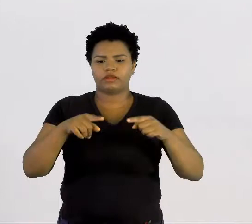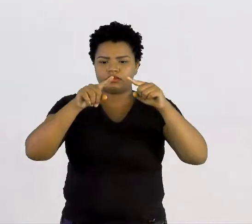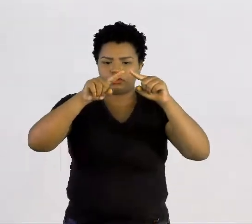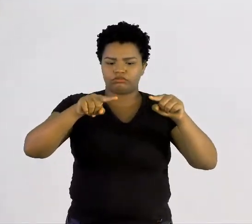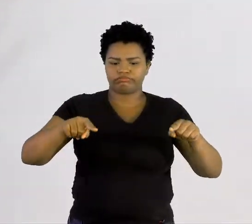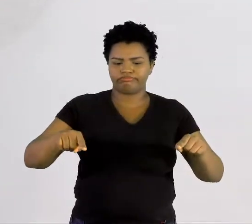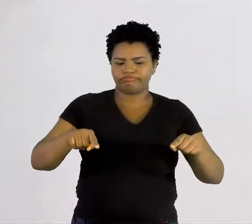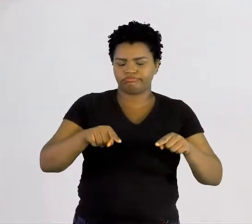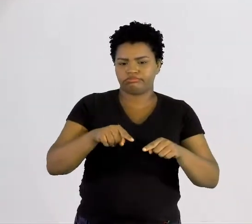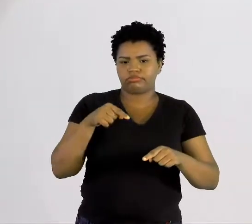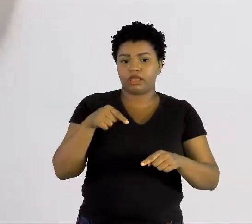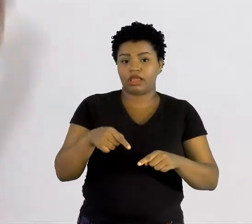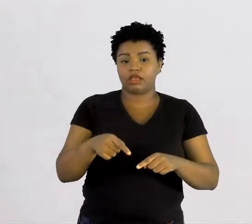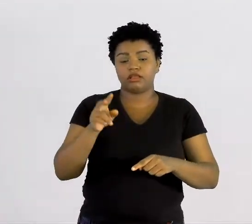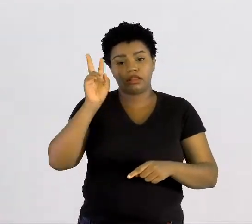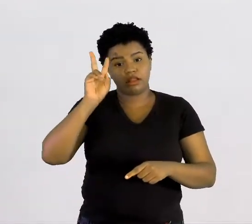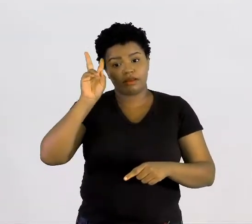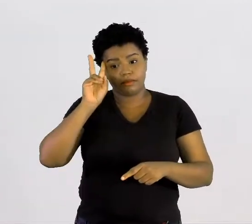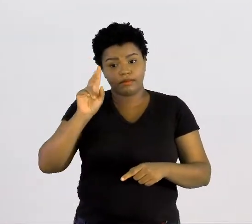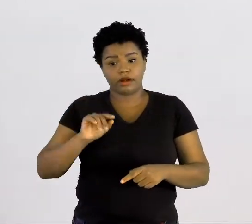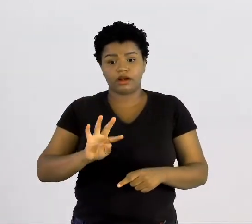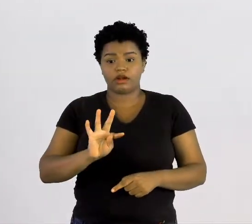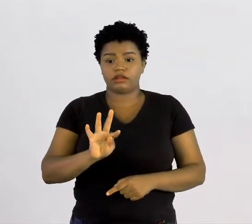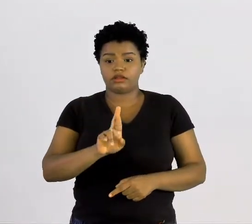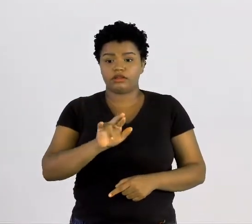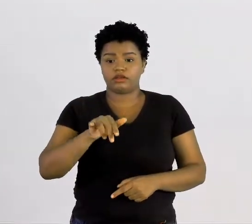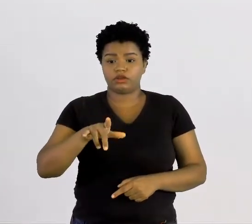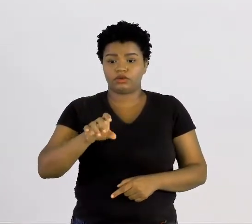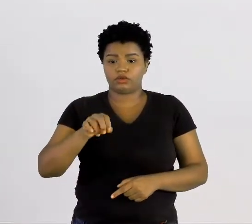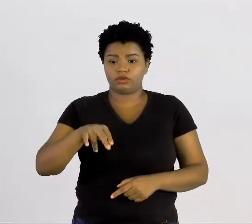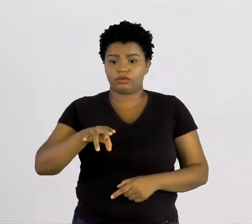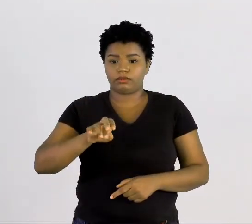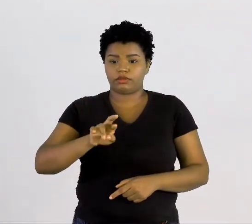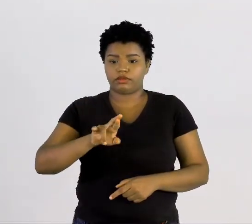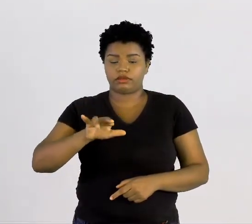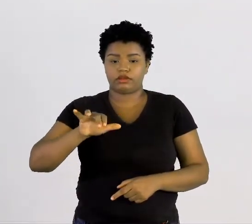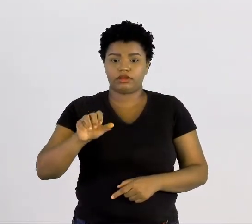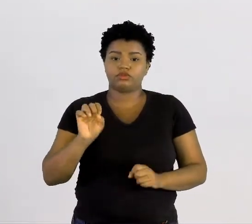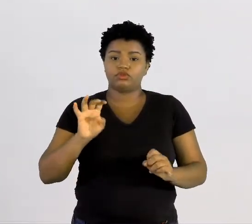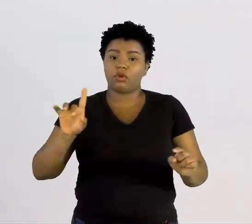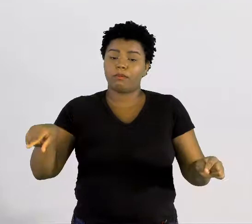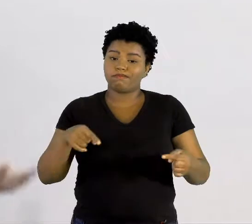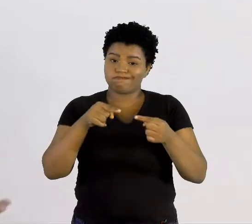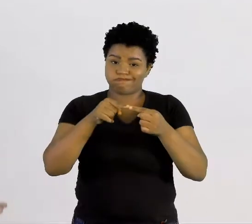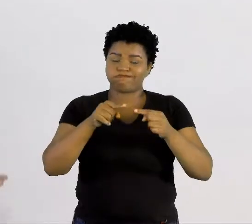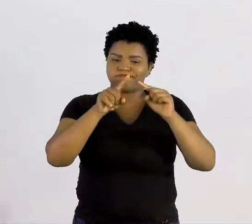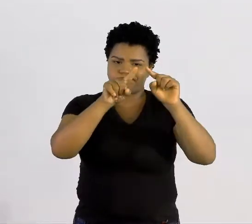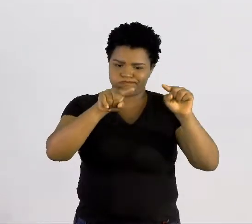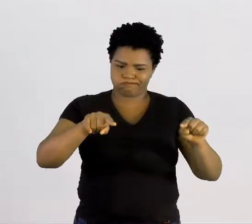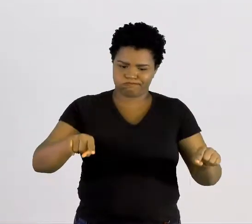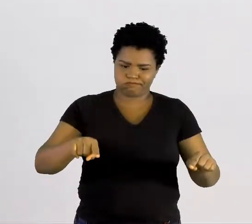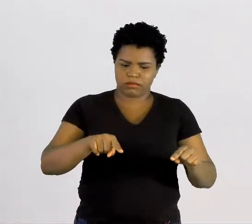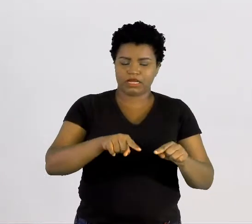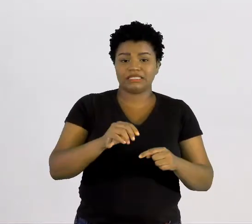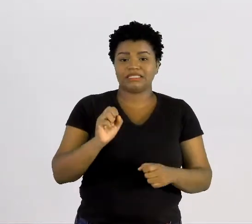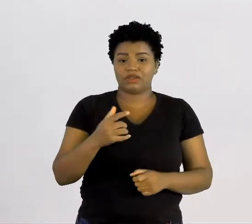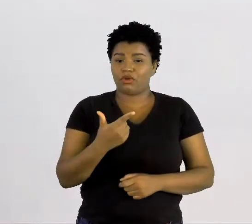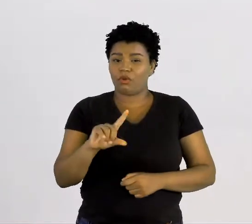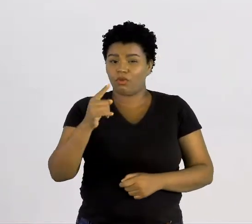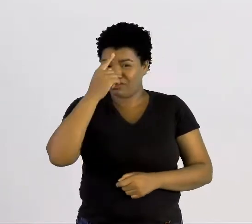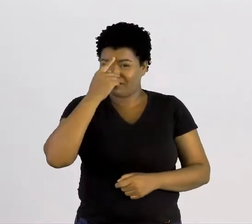lembrando que trigonometria só pode ser aplicada no triângulo retângulo. Se você tiver uma outra figura, você vai